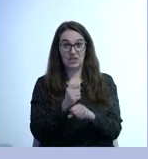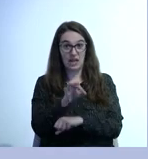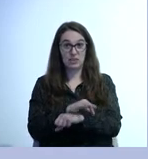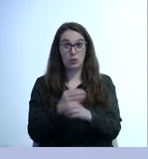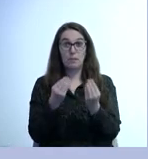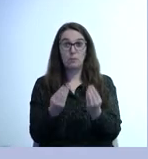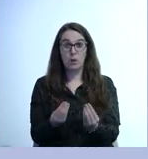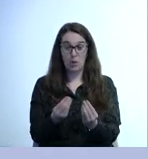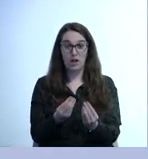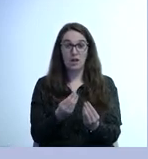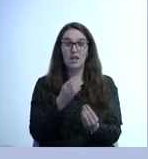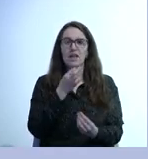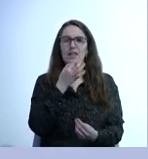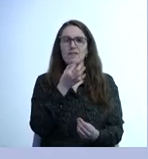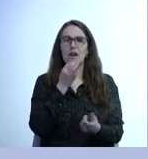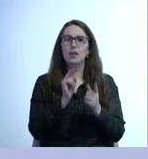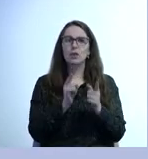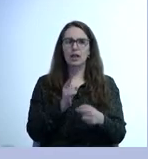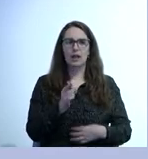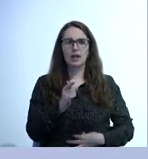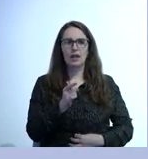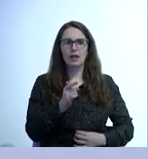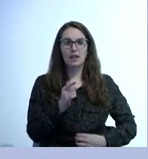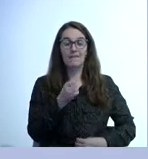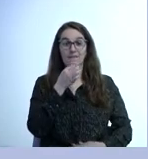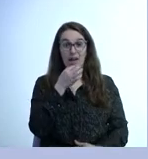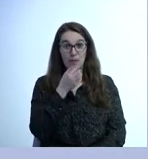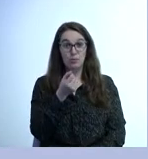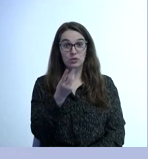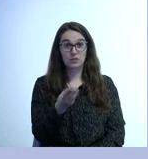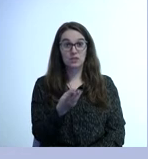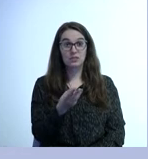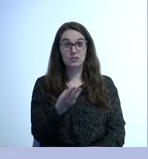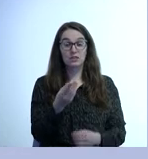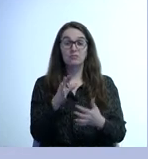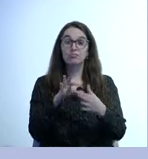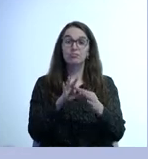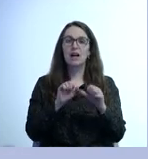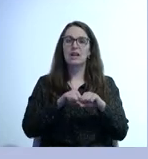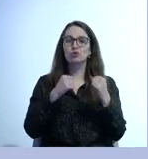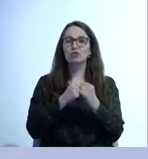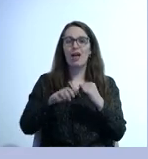é referida, muitas vezes, e principalmente, à habitação social.